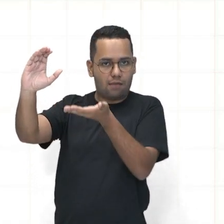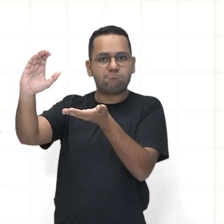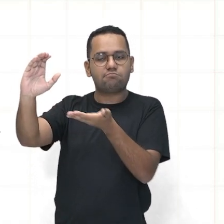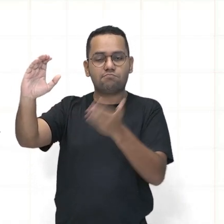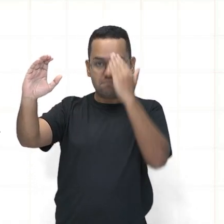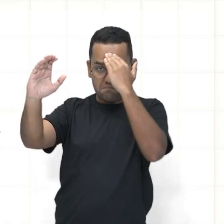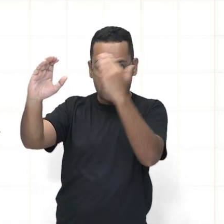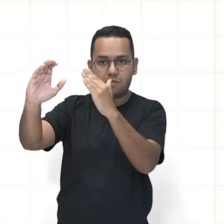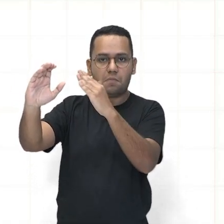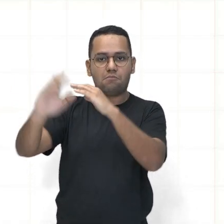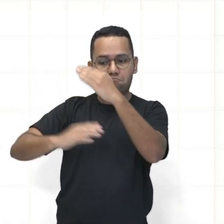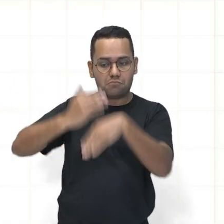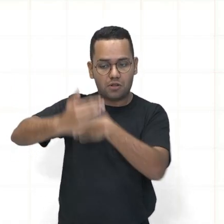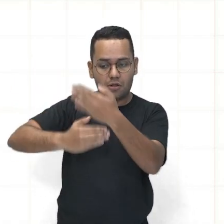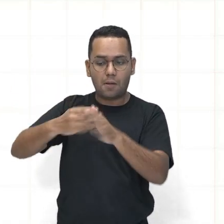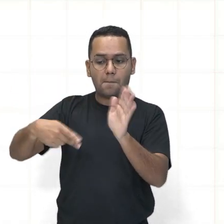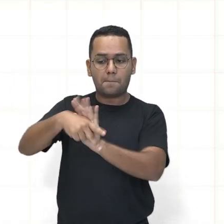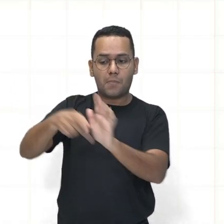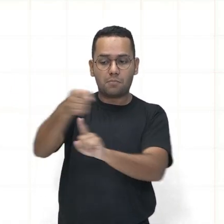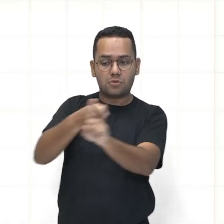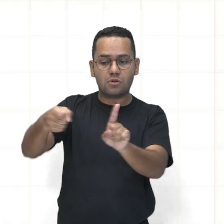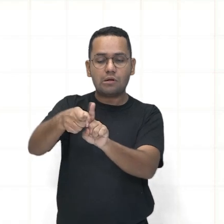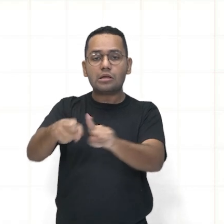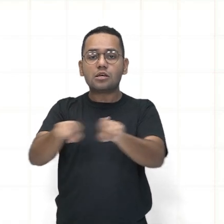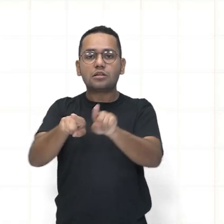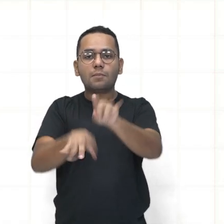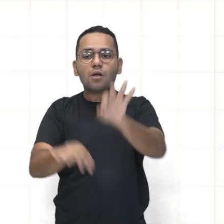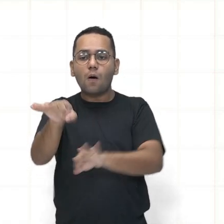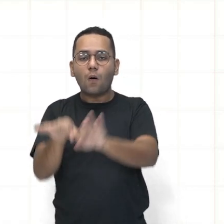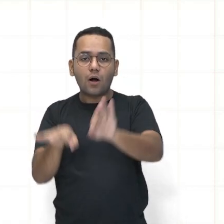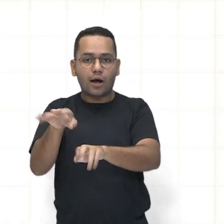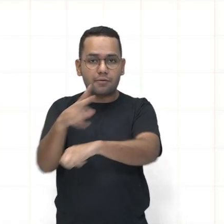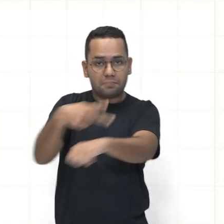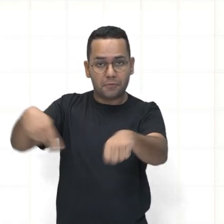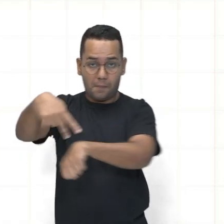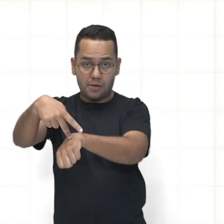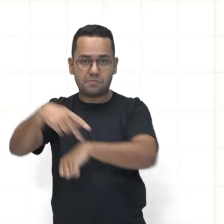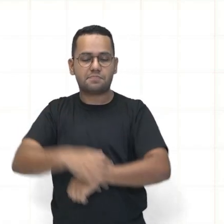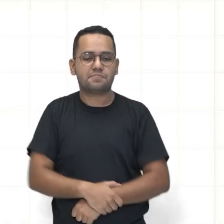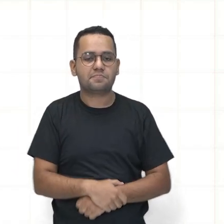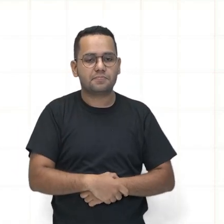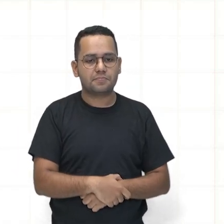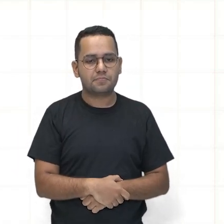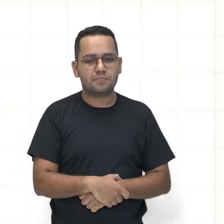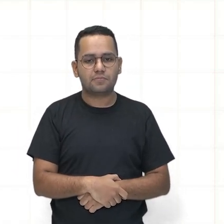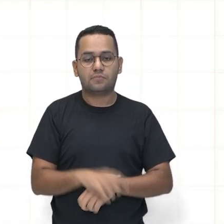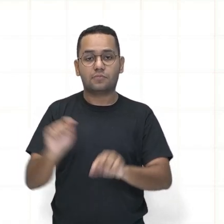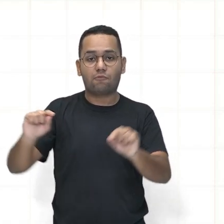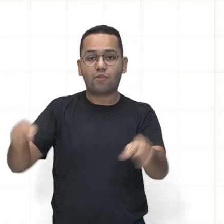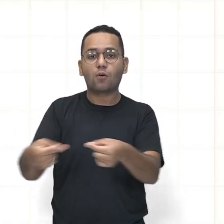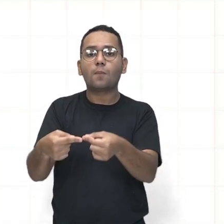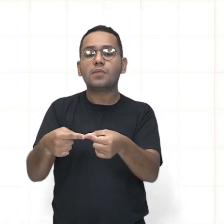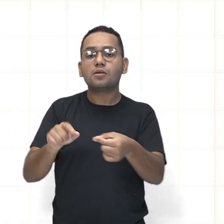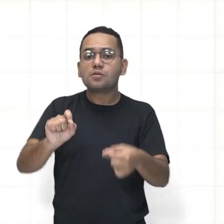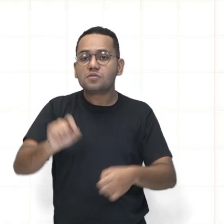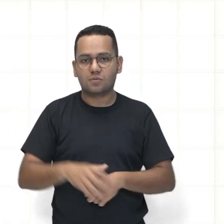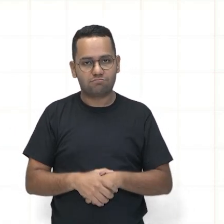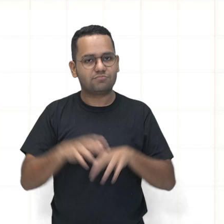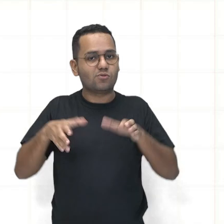progresso social e a ordem. Então, essas ideias também estarão presentes dentro do contexto do